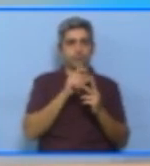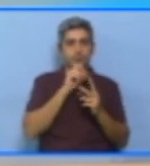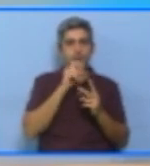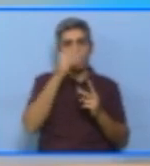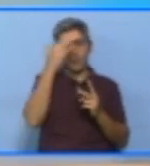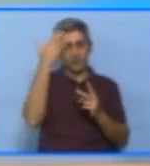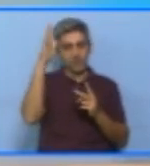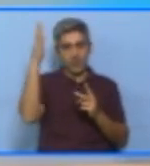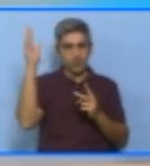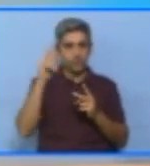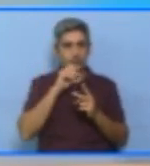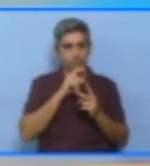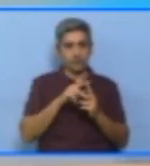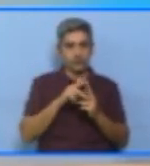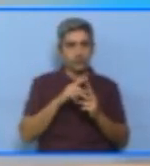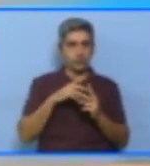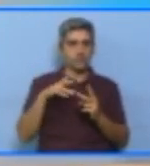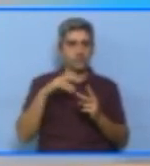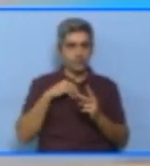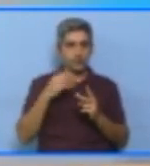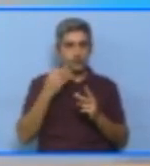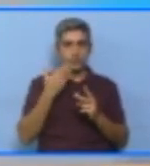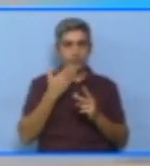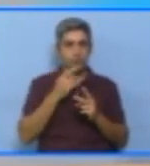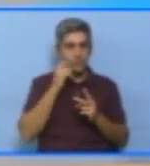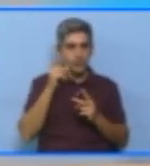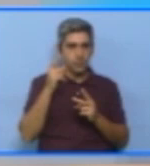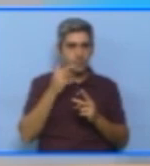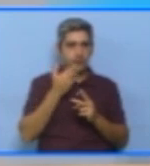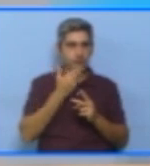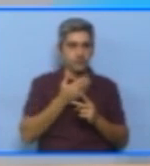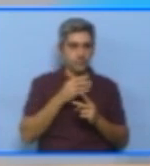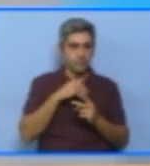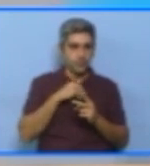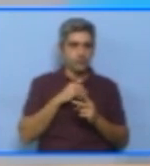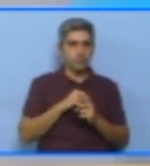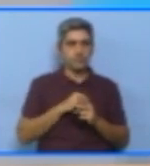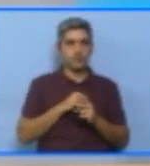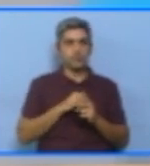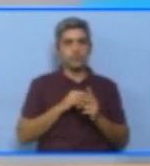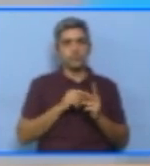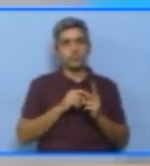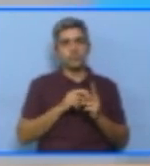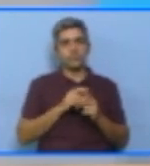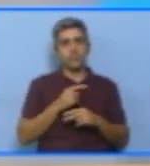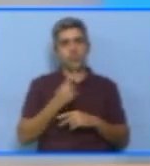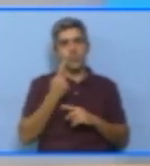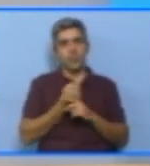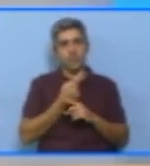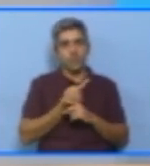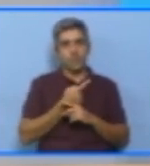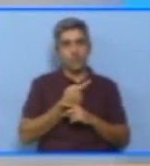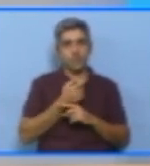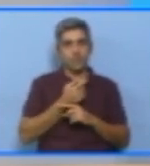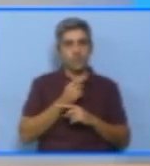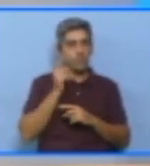distraído. E aceitou devoamente o pedido do pai. E há aqui uma coisa que me